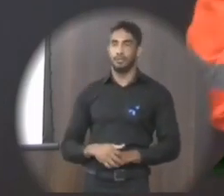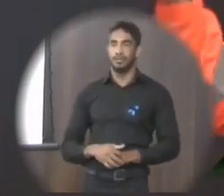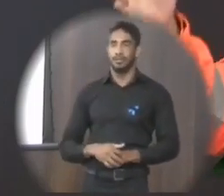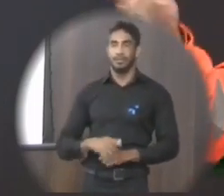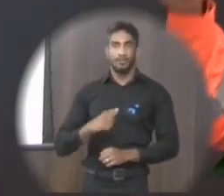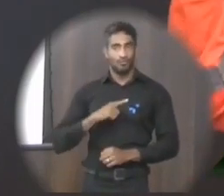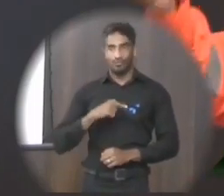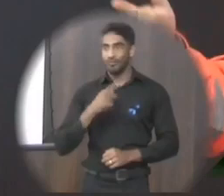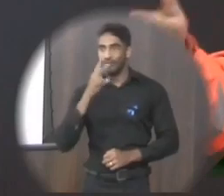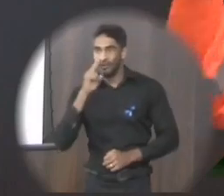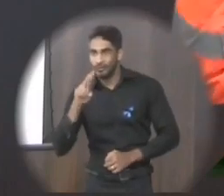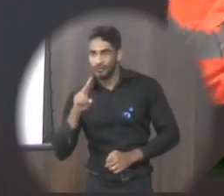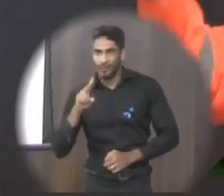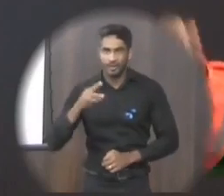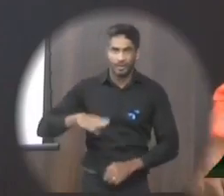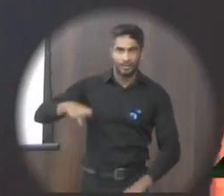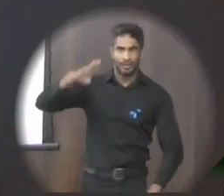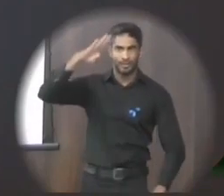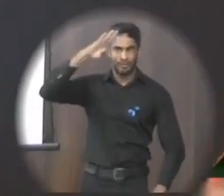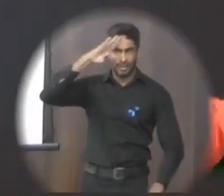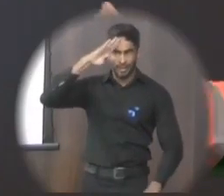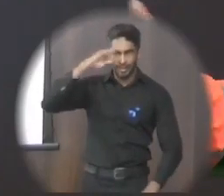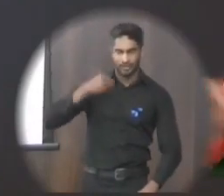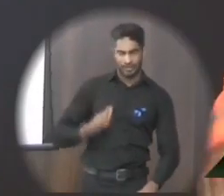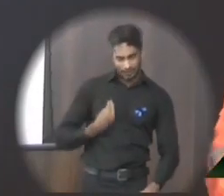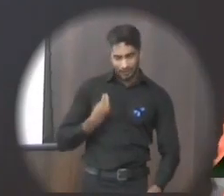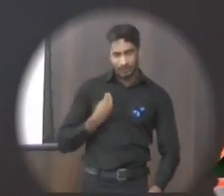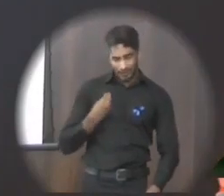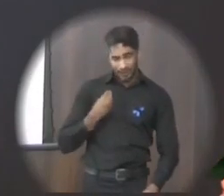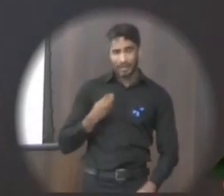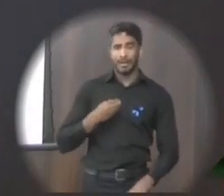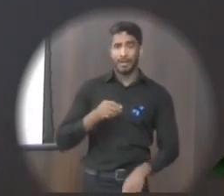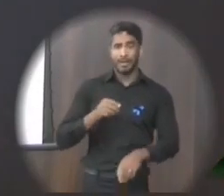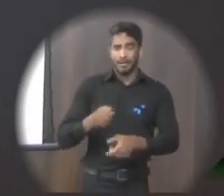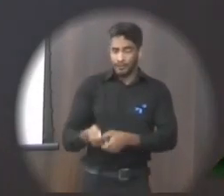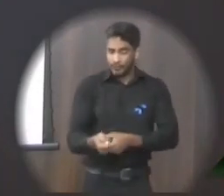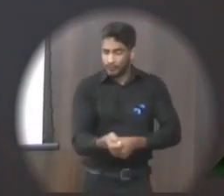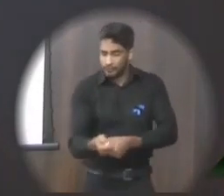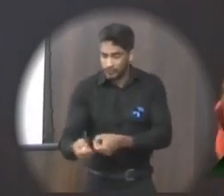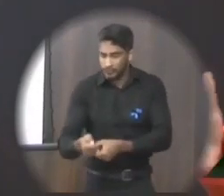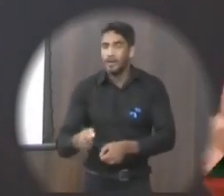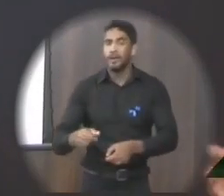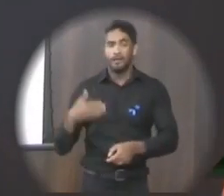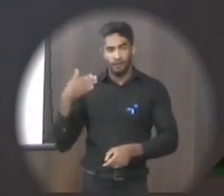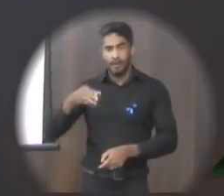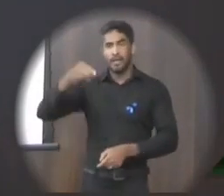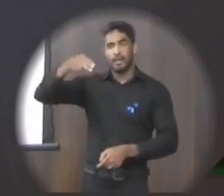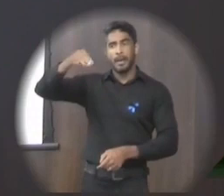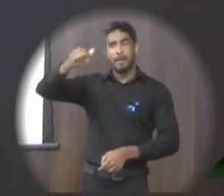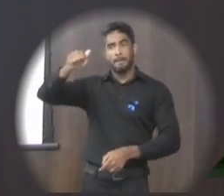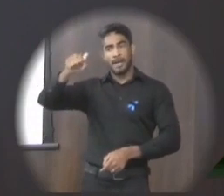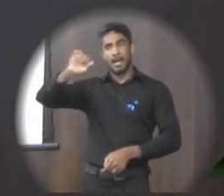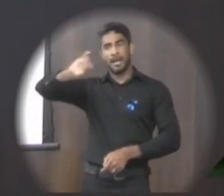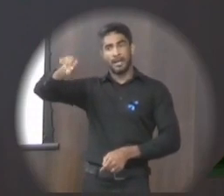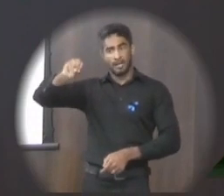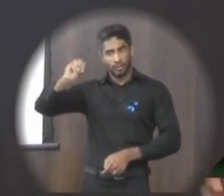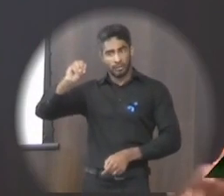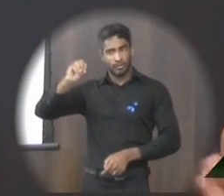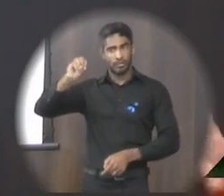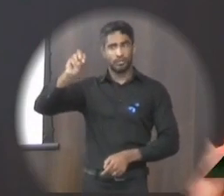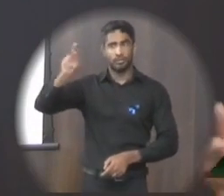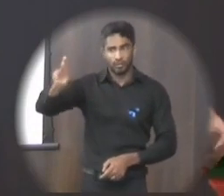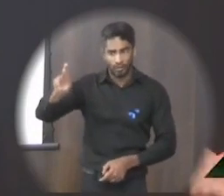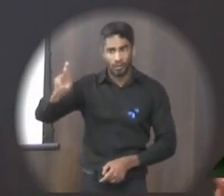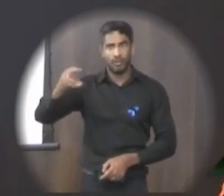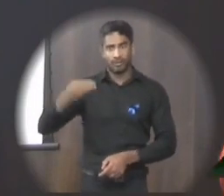o tenente comandante estava lá à frente, vê um major de Montes Claros estava à frente do incêndio, e aí